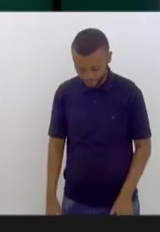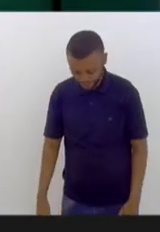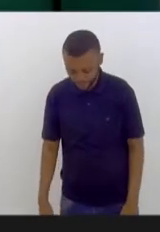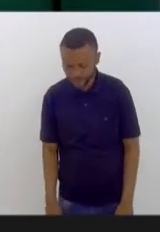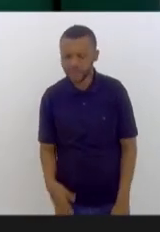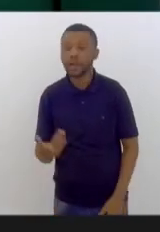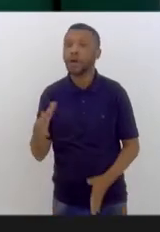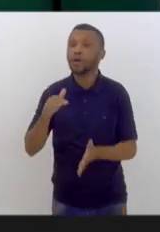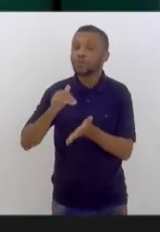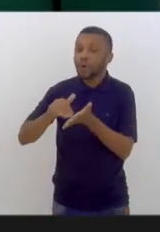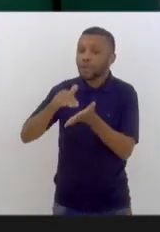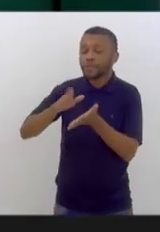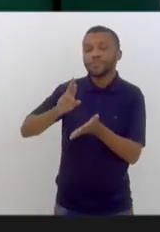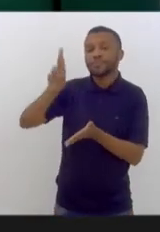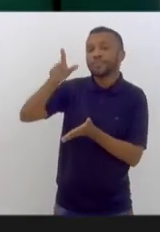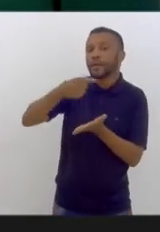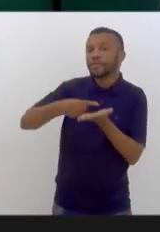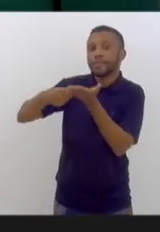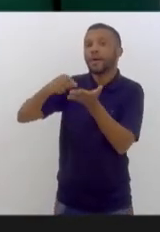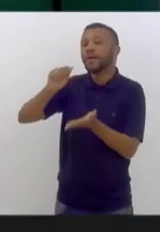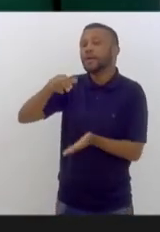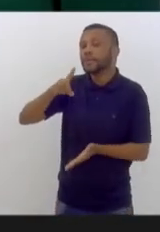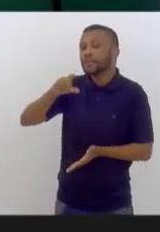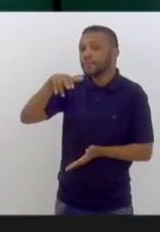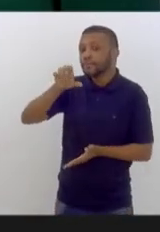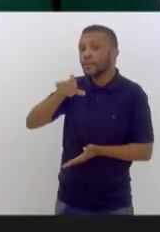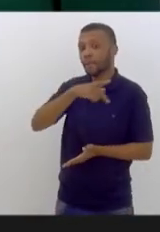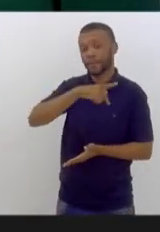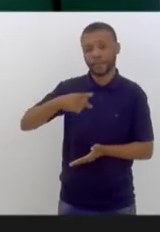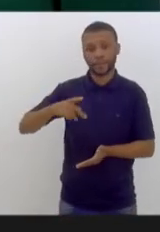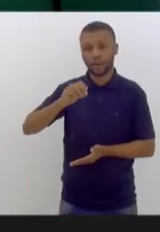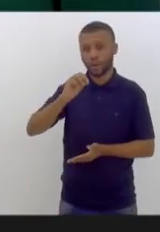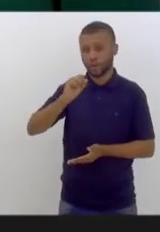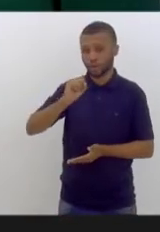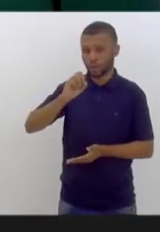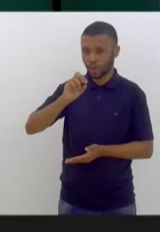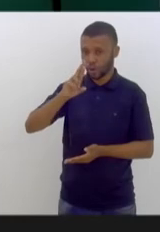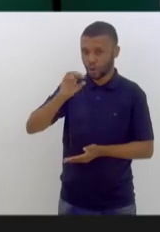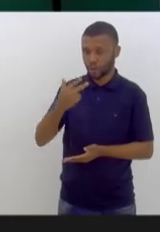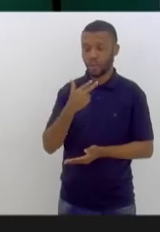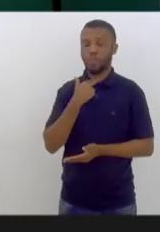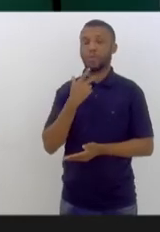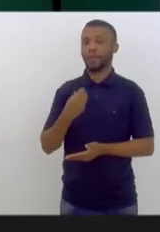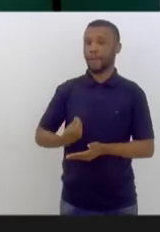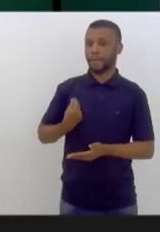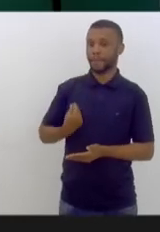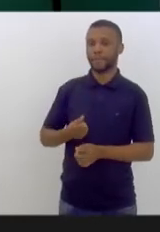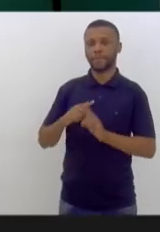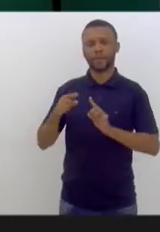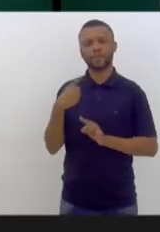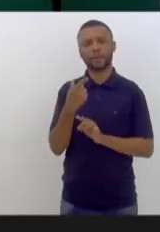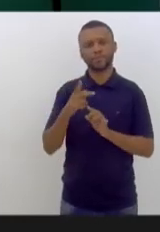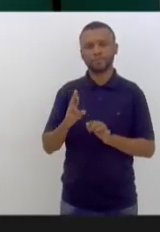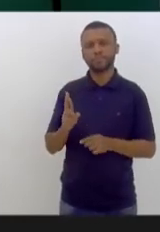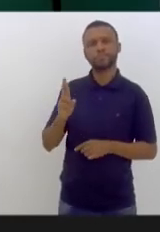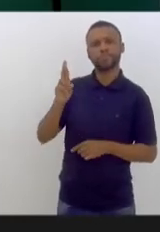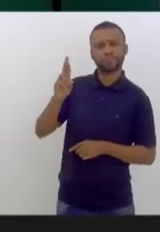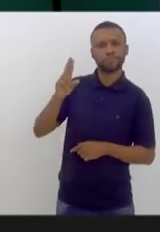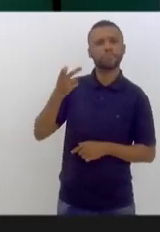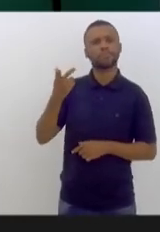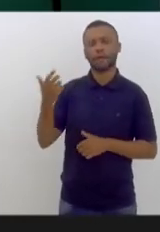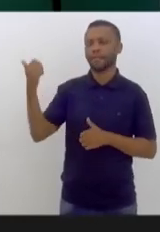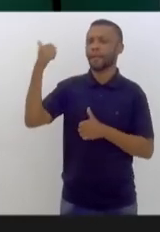secretário de articulação da Undim. Presidente é o presidente Osório, que não pôde estar presente, mas nós nos fazemos aqui